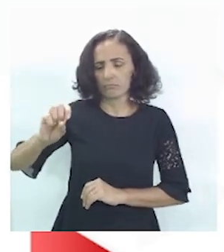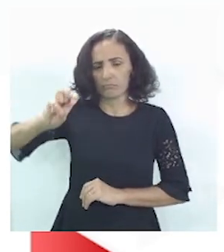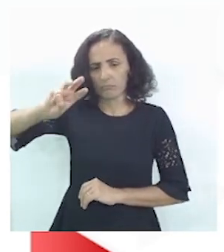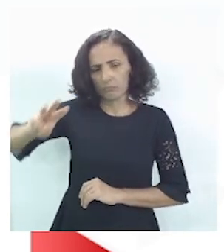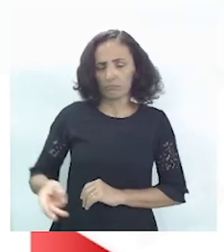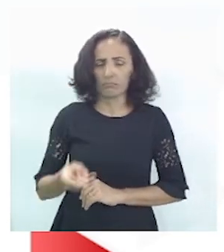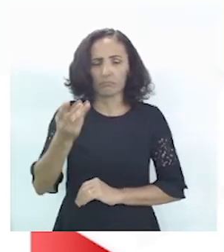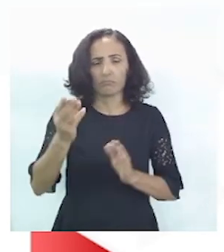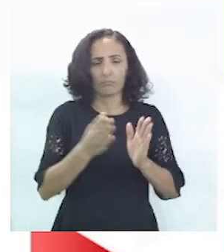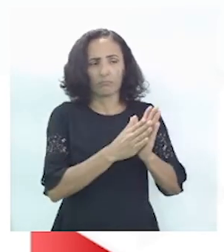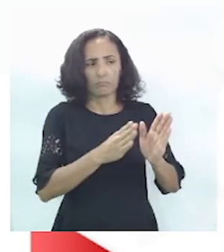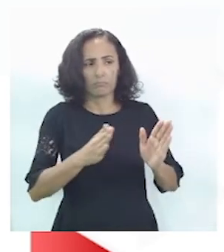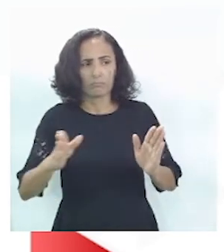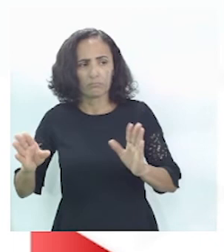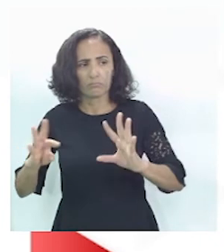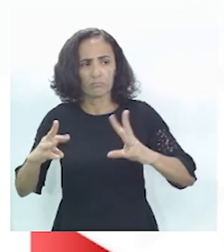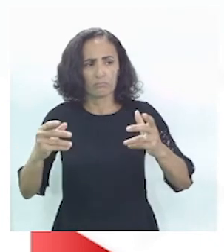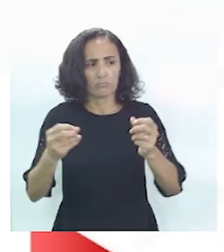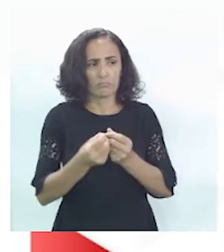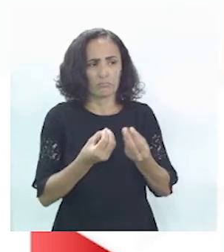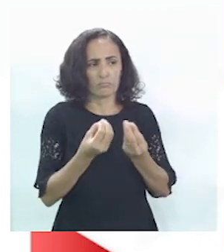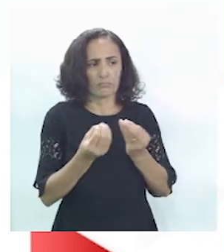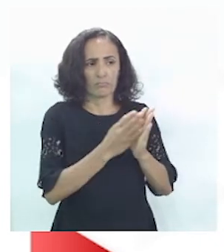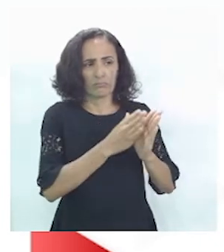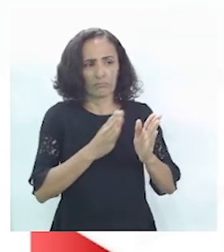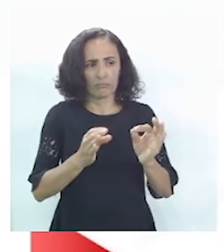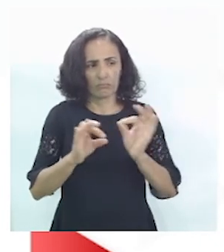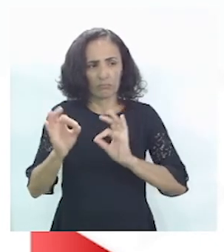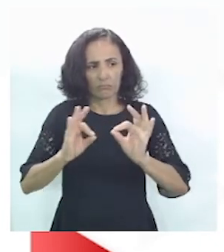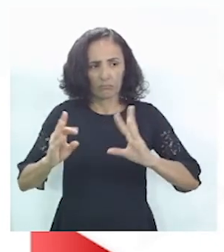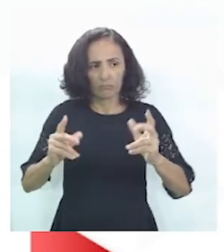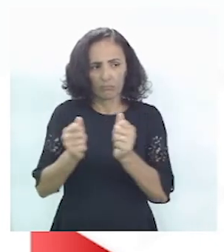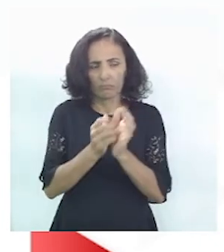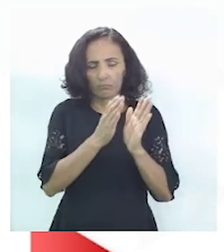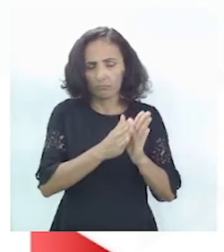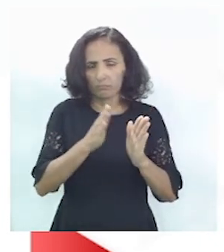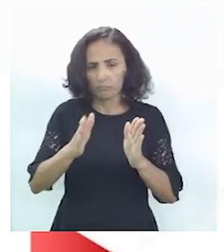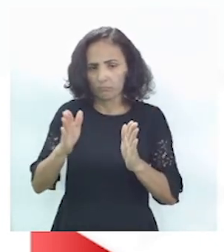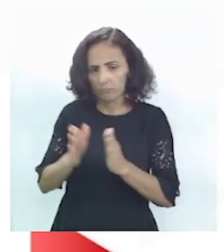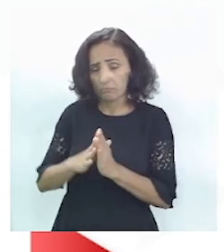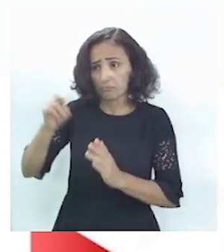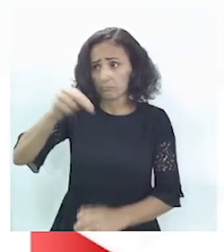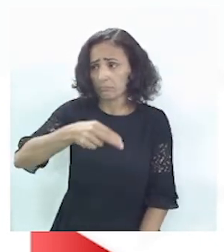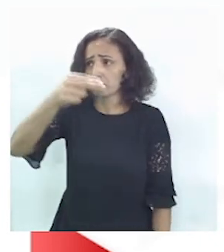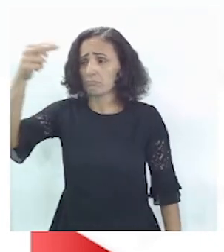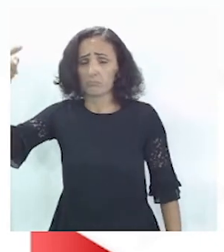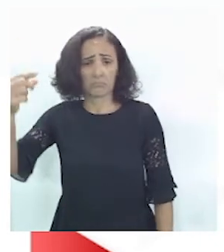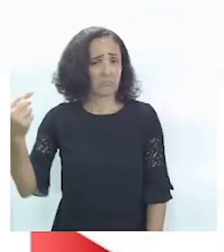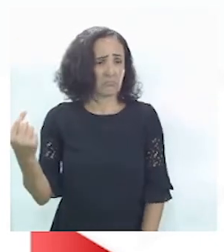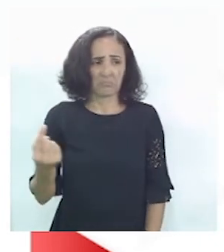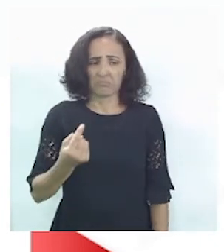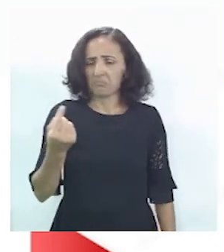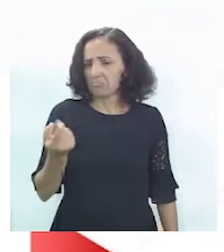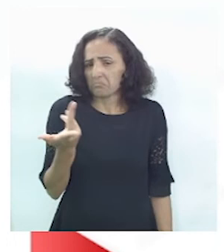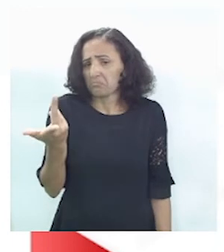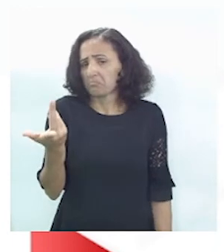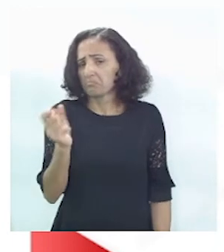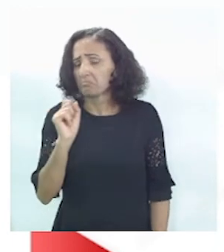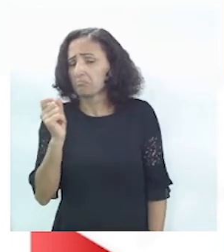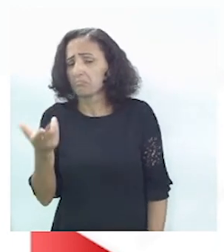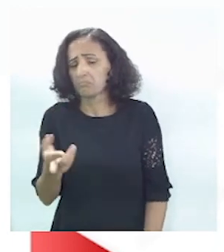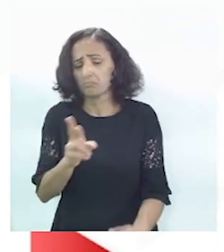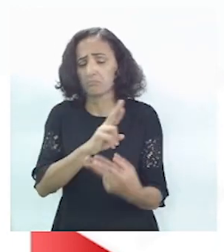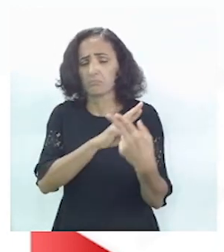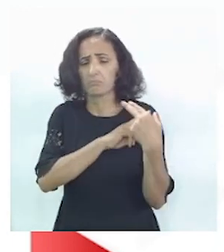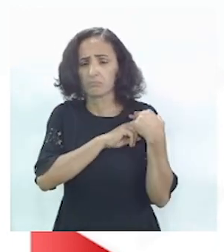turbinas eólicas, segundo a Associação Brasileira de Energia Eólica. O Nordeste sozinho ele vai ser responsável por cerca